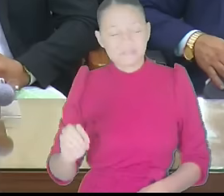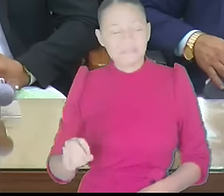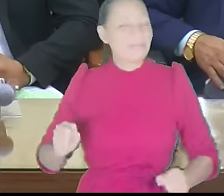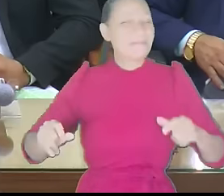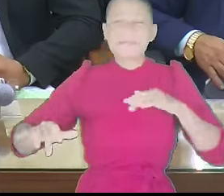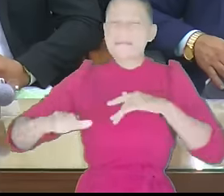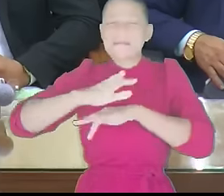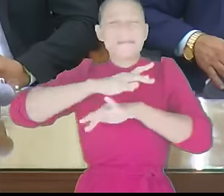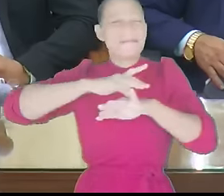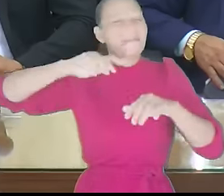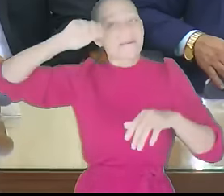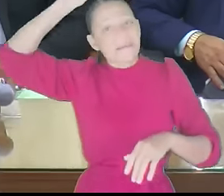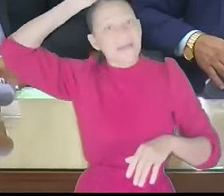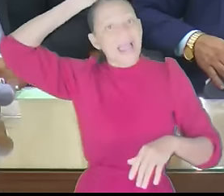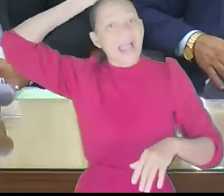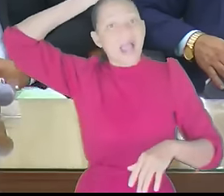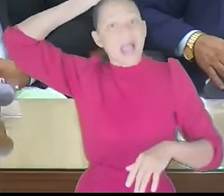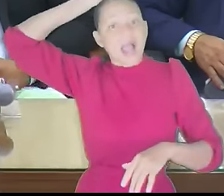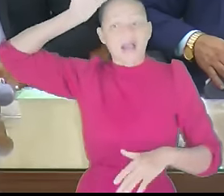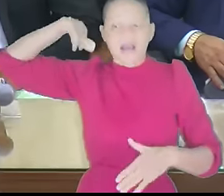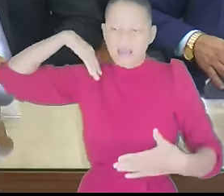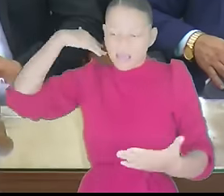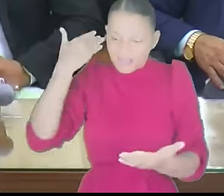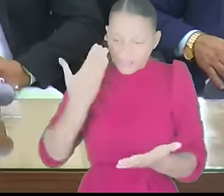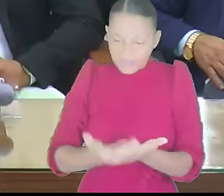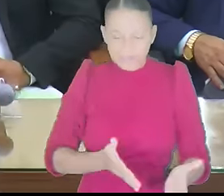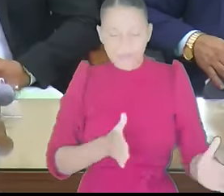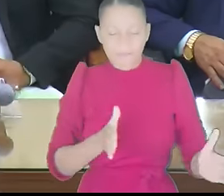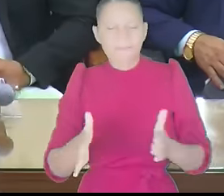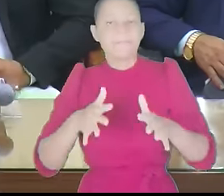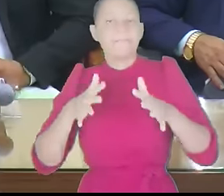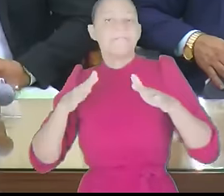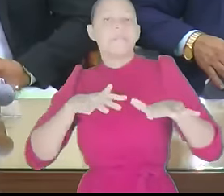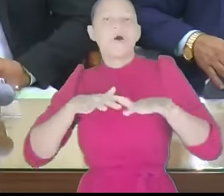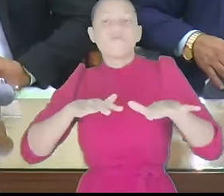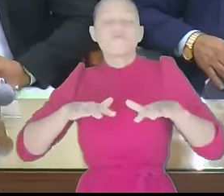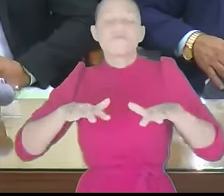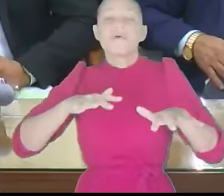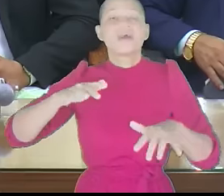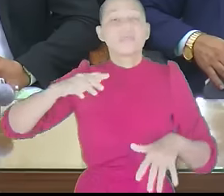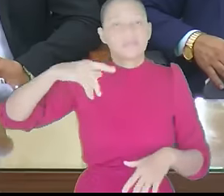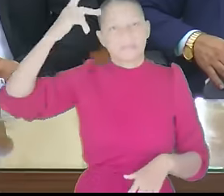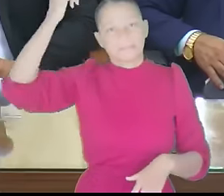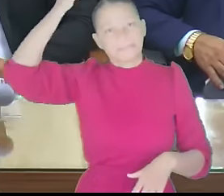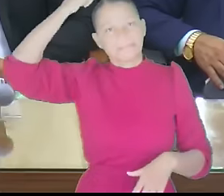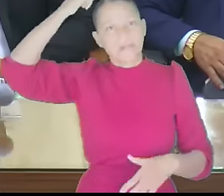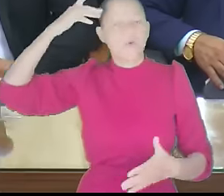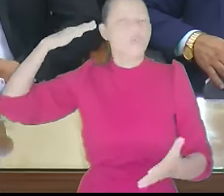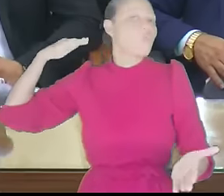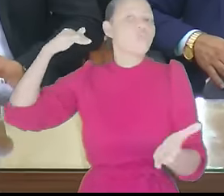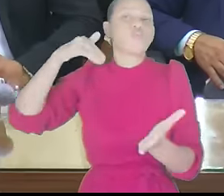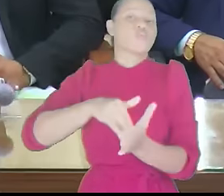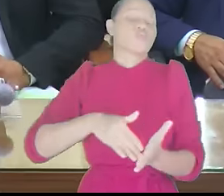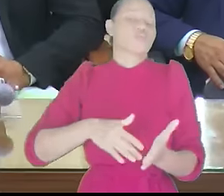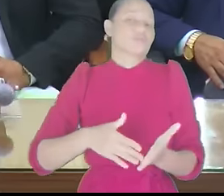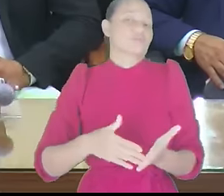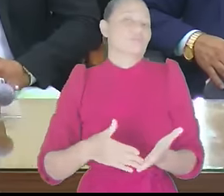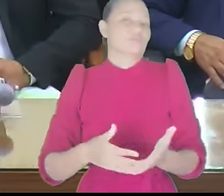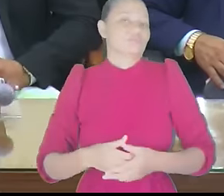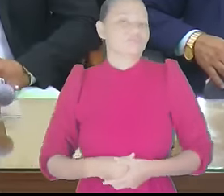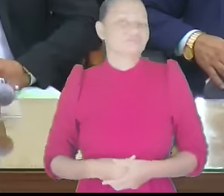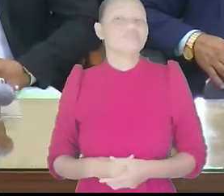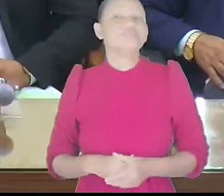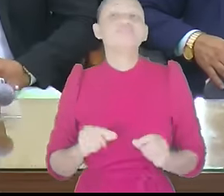avivamento até chegar o movimento pentecostal, que foi o último dos grandes avivamentos. Igreja